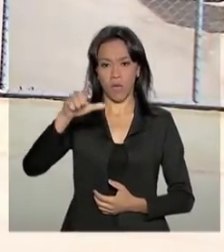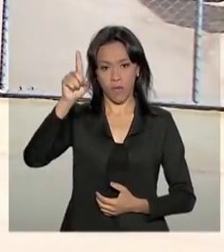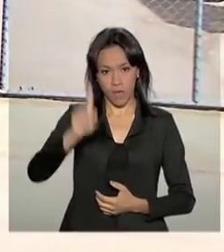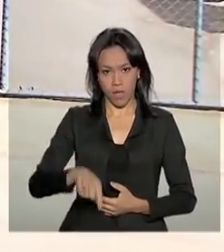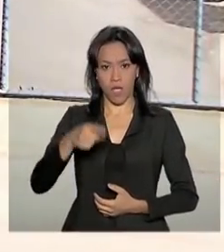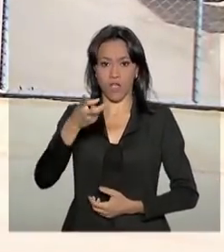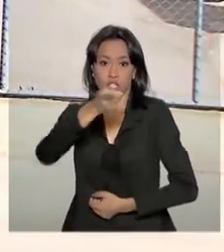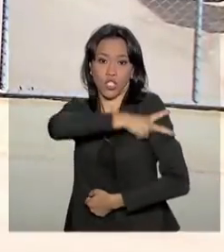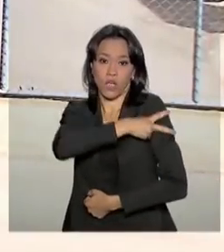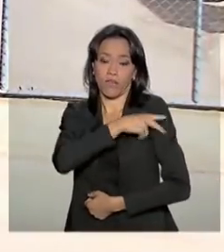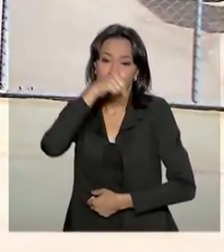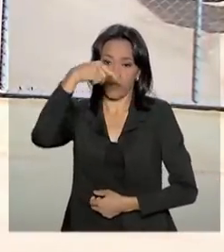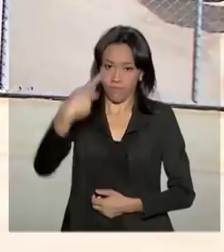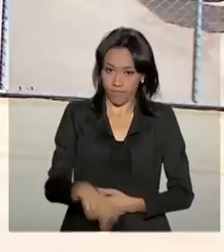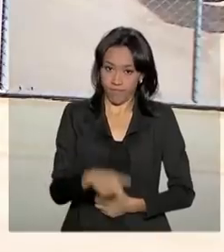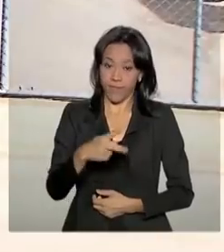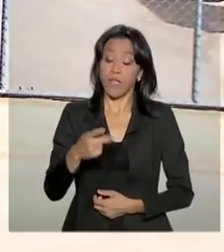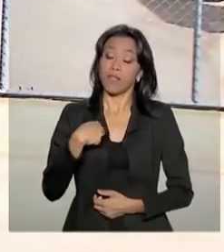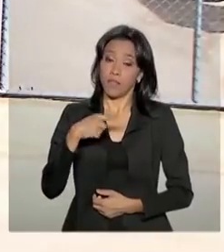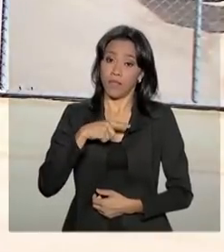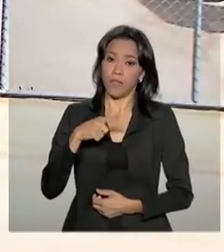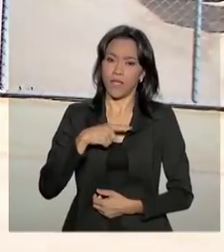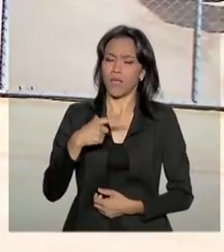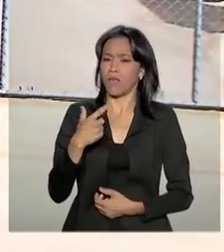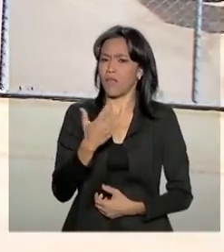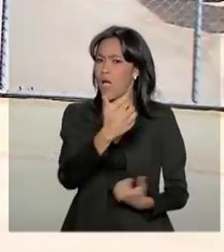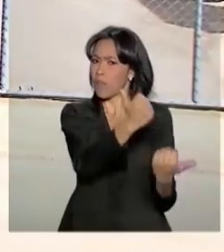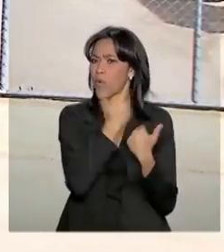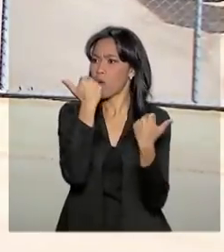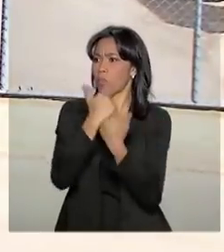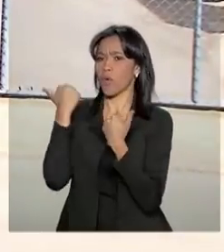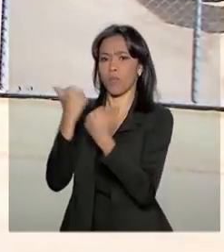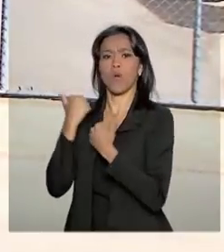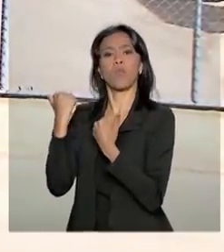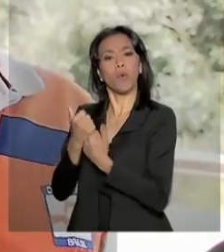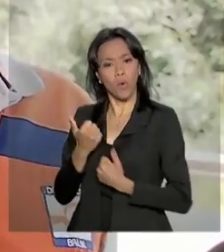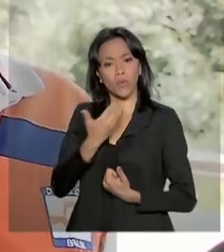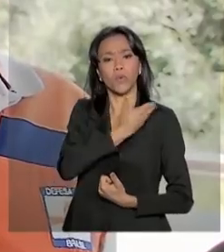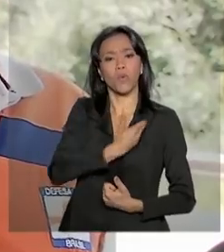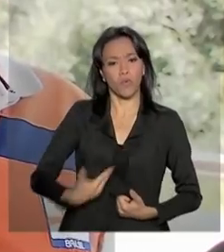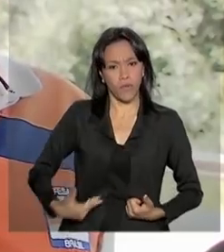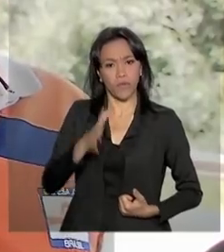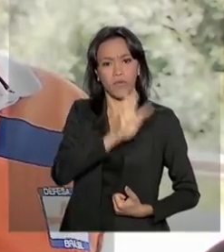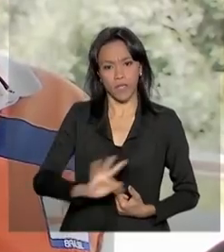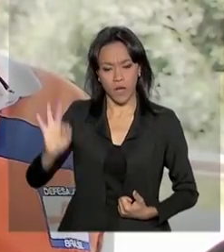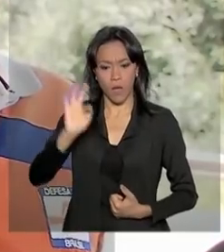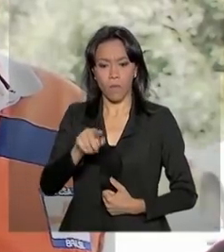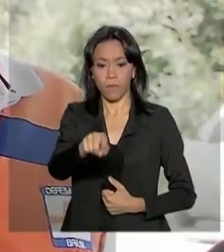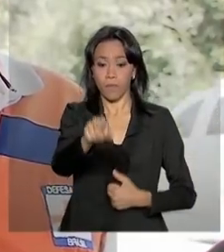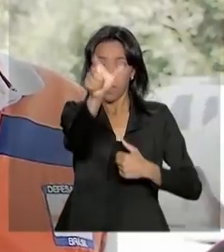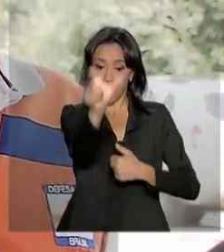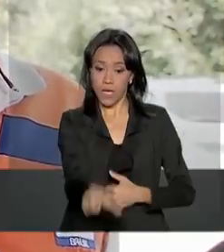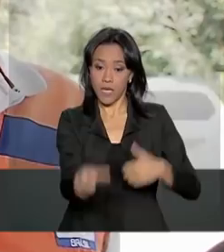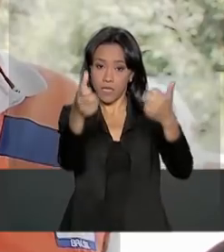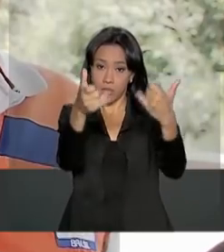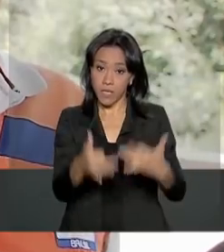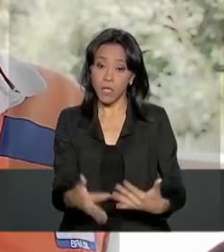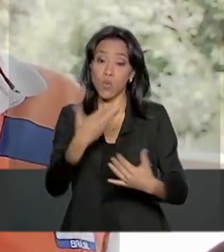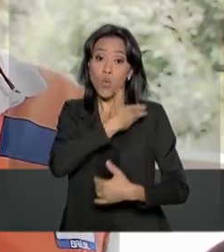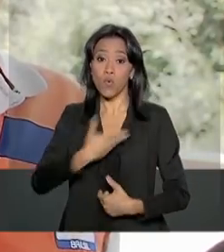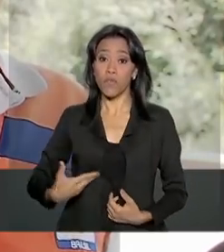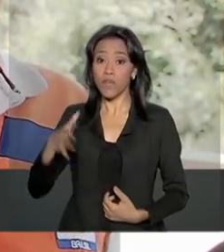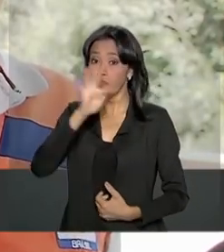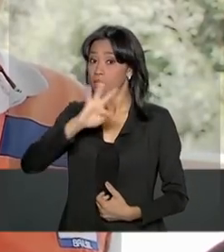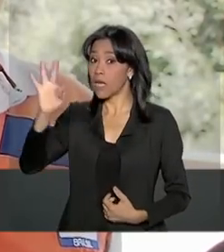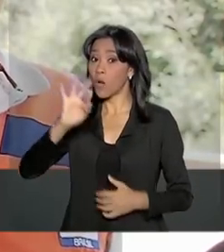Gerais, disse que o estado tem recebido todo o apoio do governo federal. O governo federal disponibilizou todo o esforço, todo o